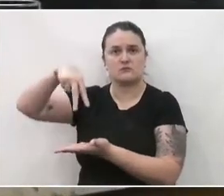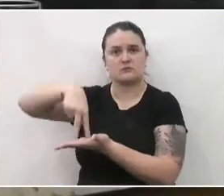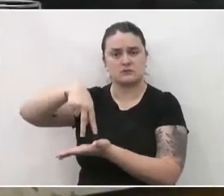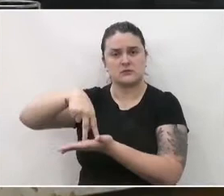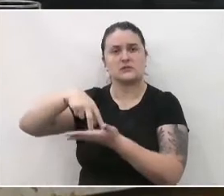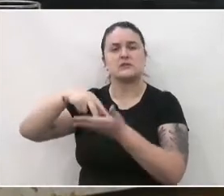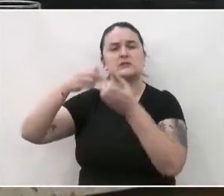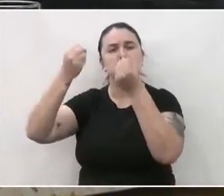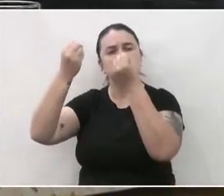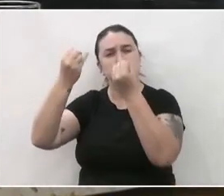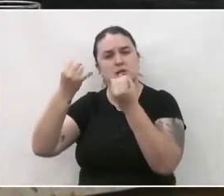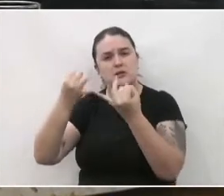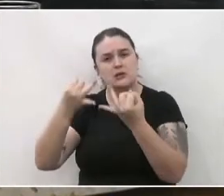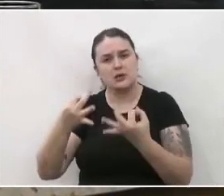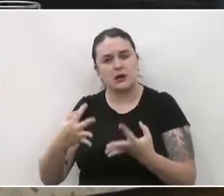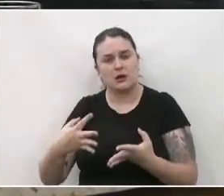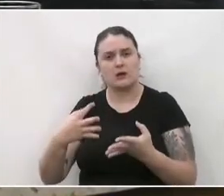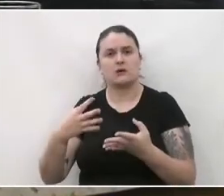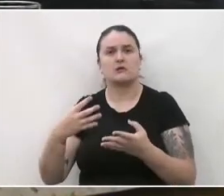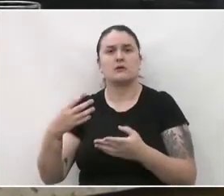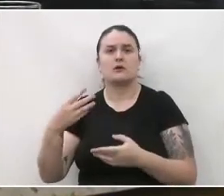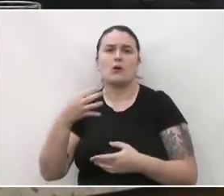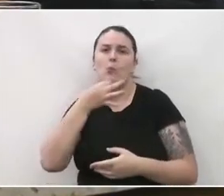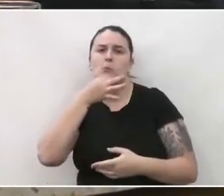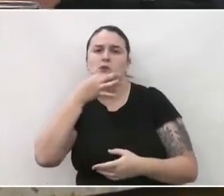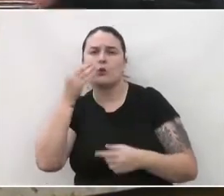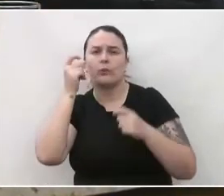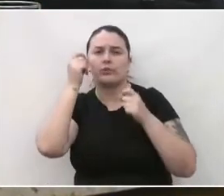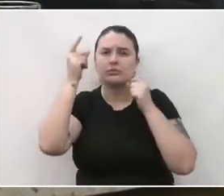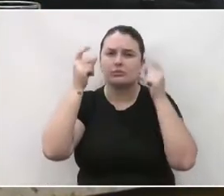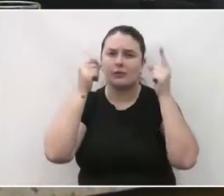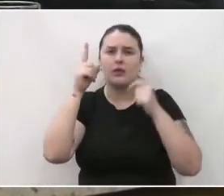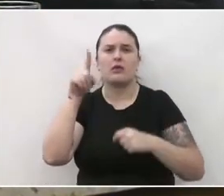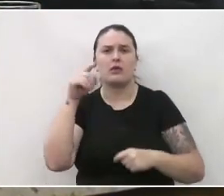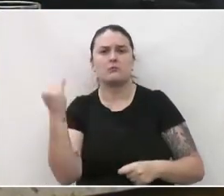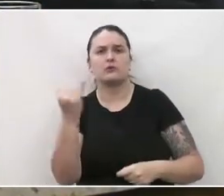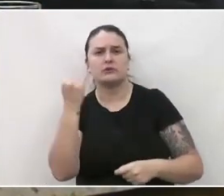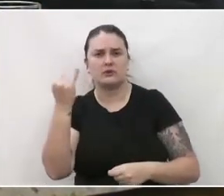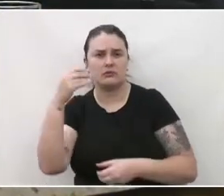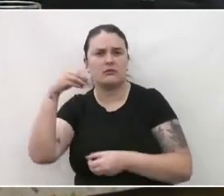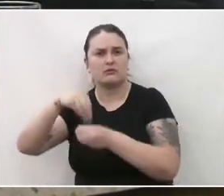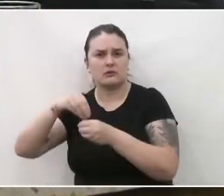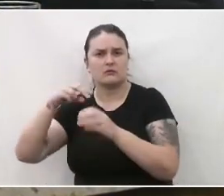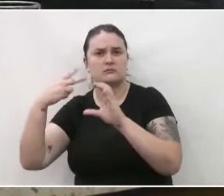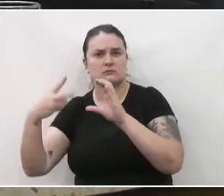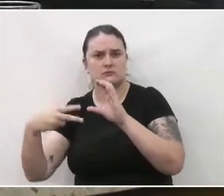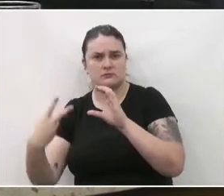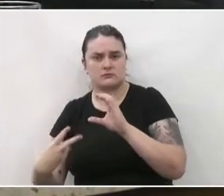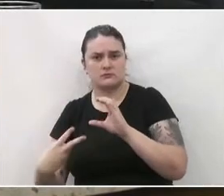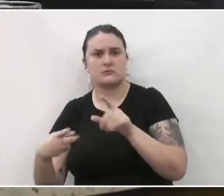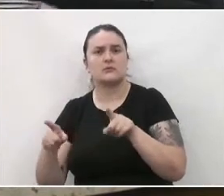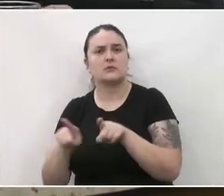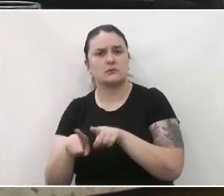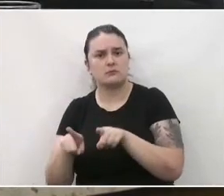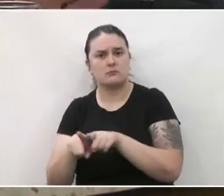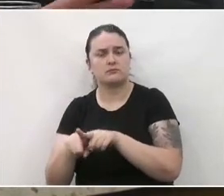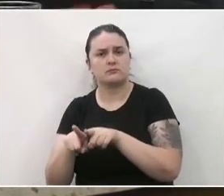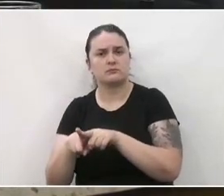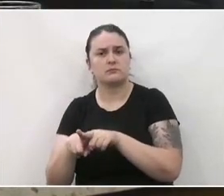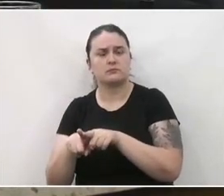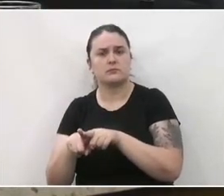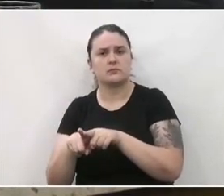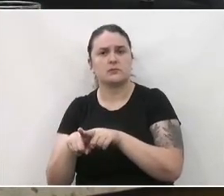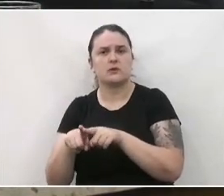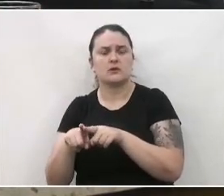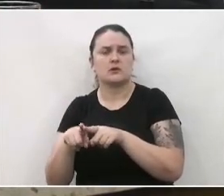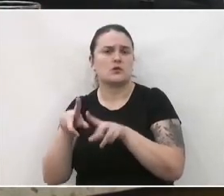para explanar esse contraponto também das ideias que é importante dentro dessa casa, né, e colocar aqui, que nem